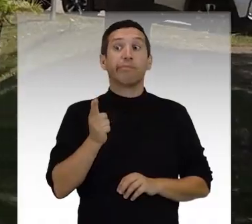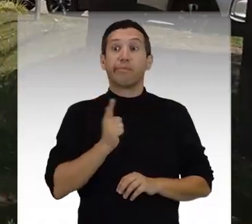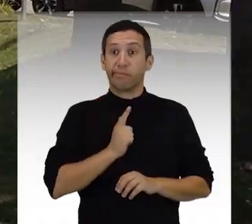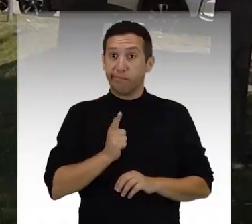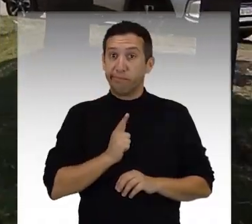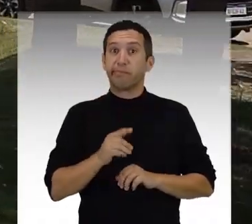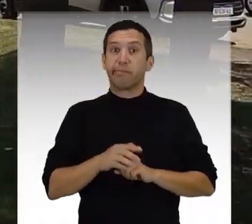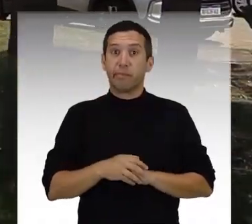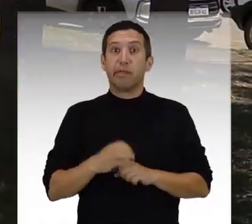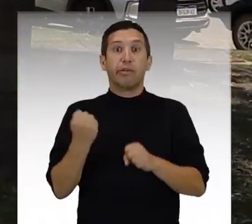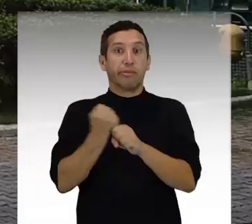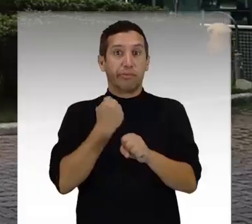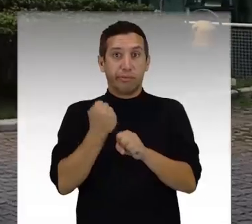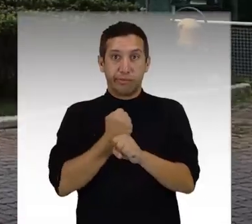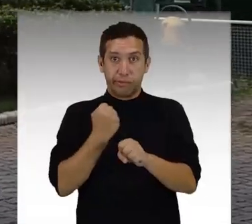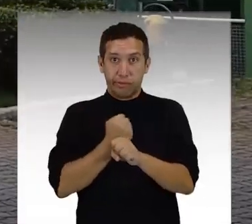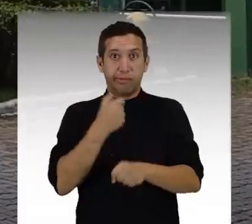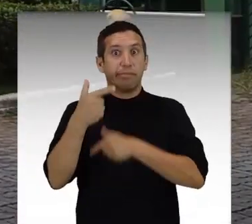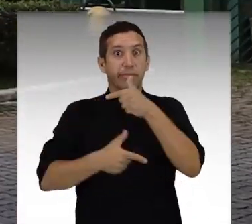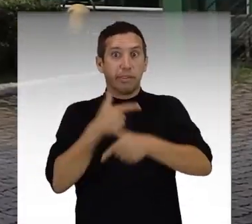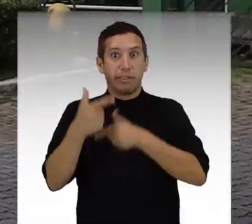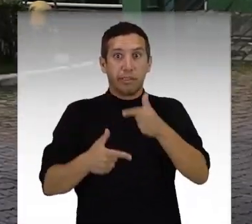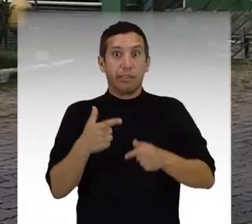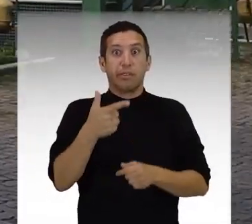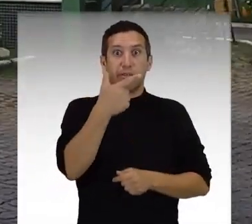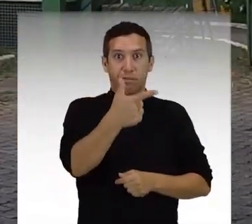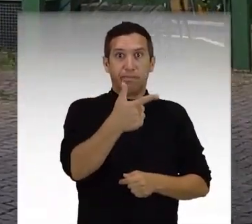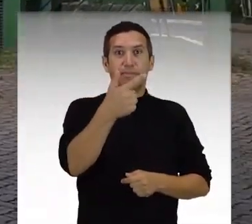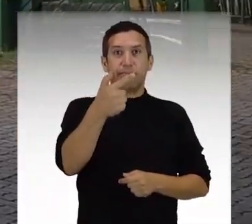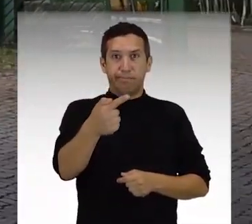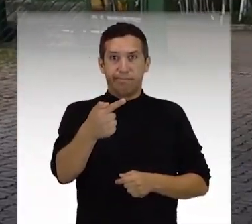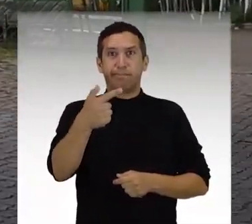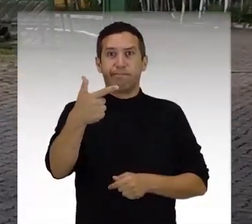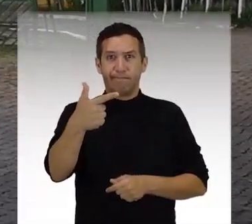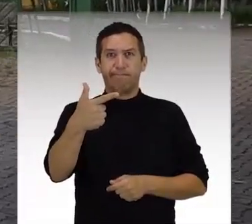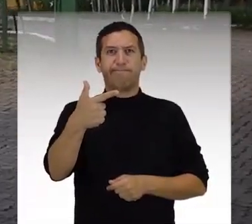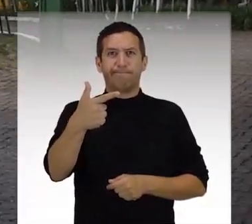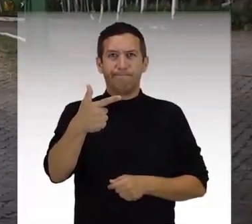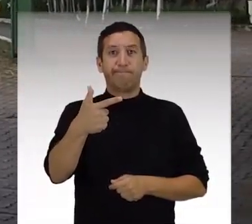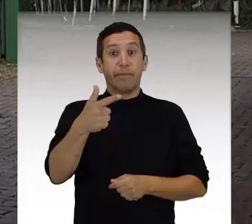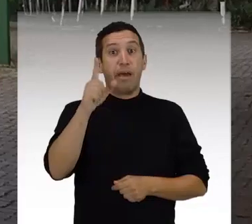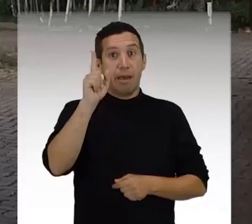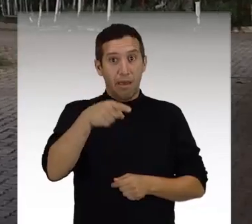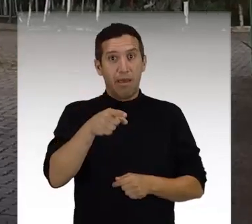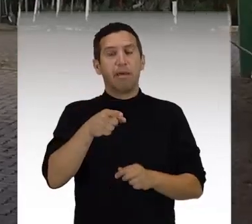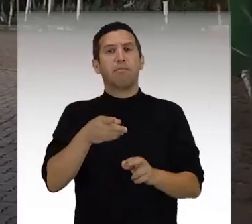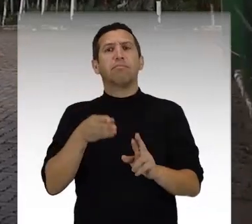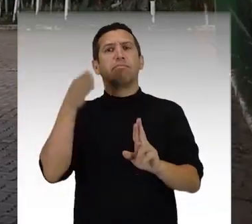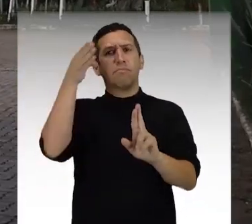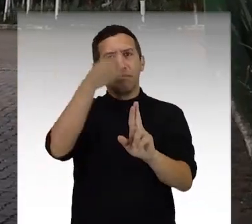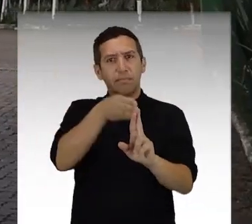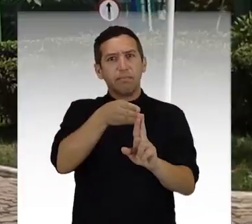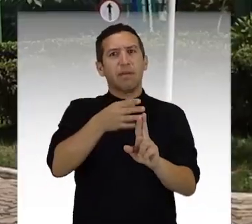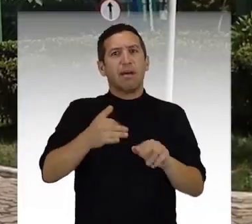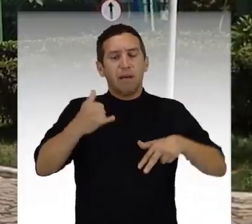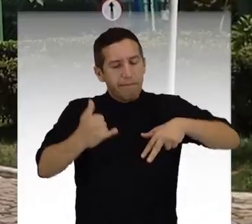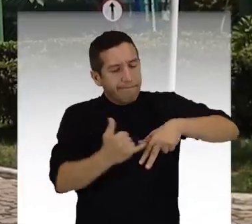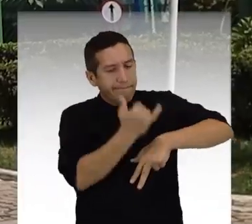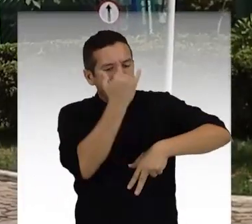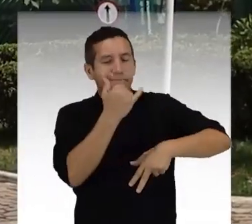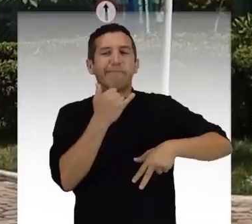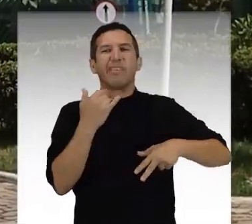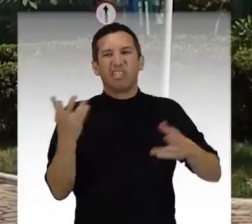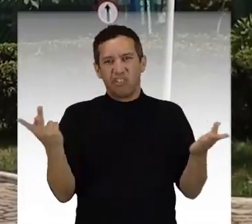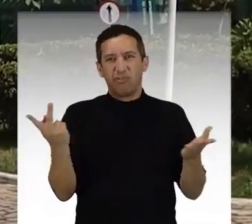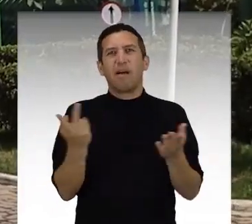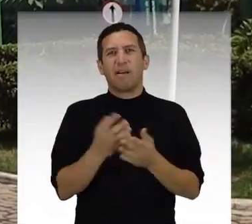R$13 milhões foram destinados pelo Comitê Gestor para a construção do hospital 272 joias, uma referência